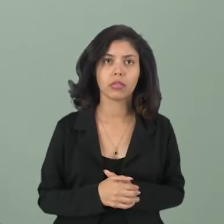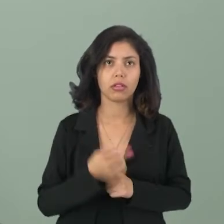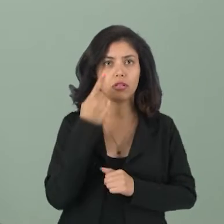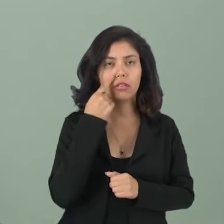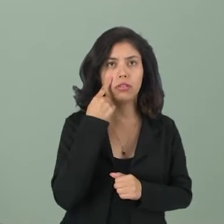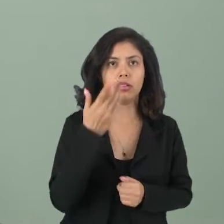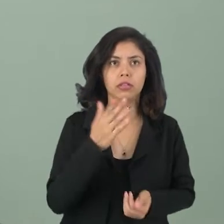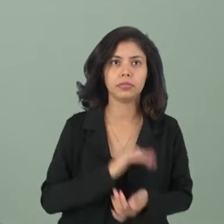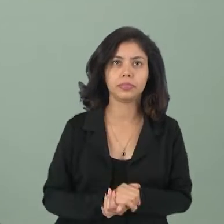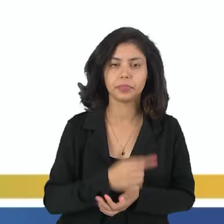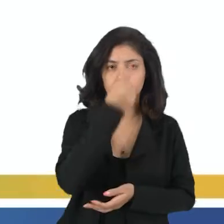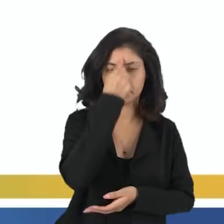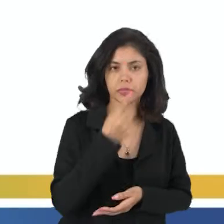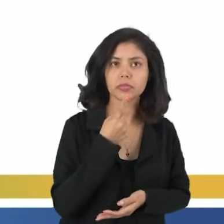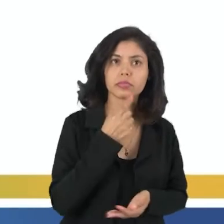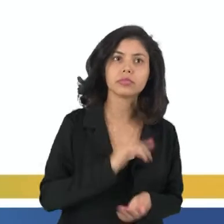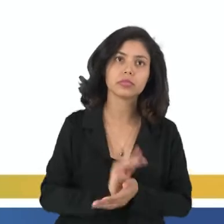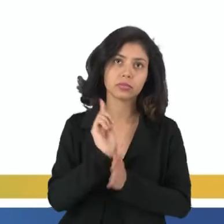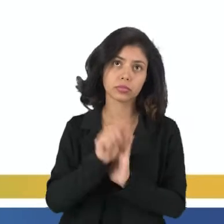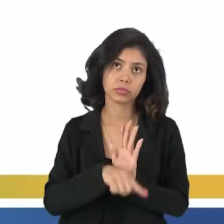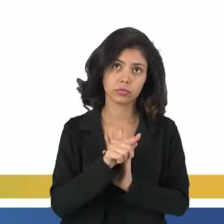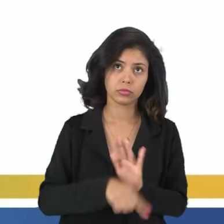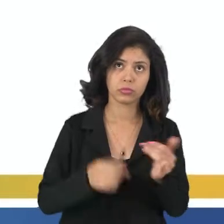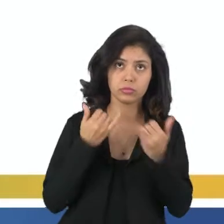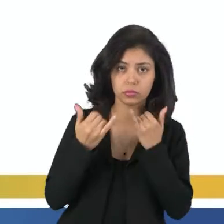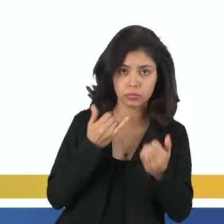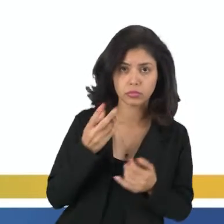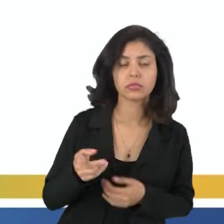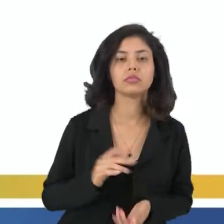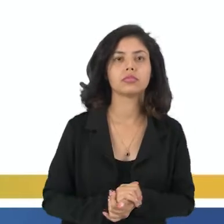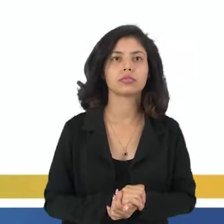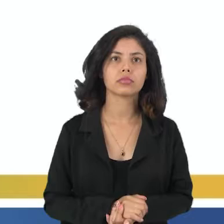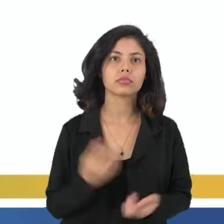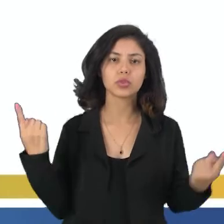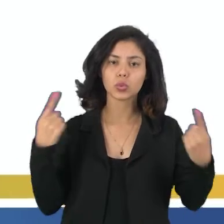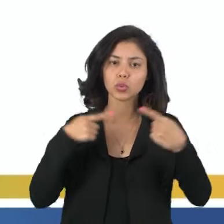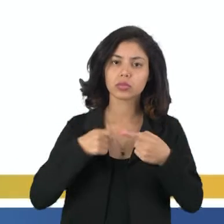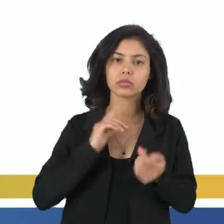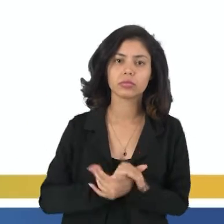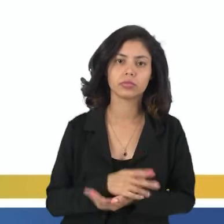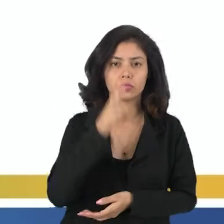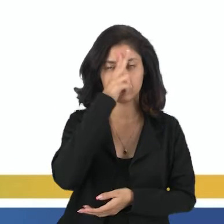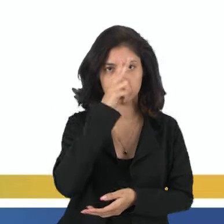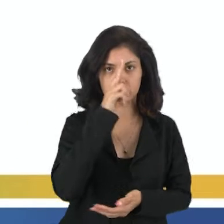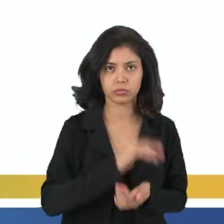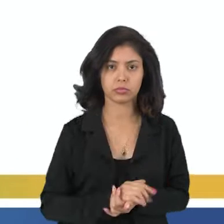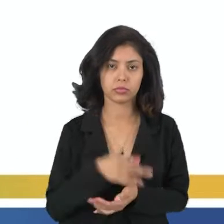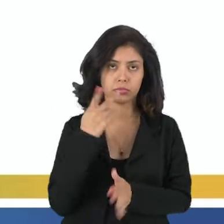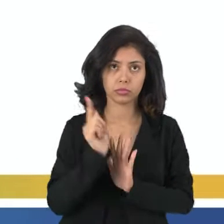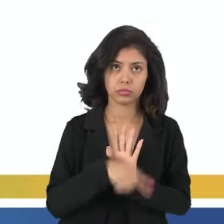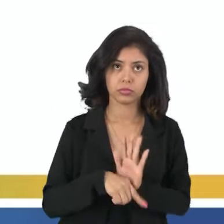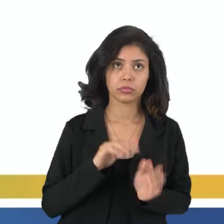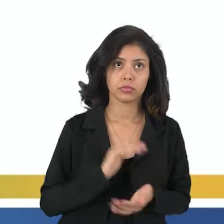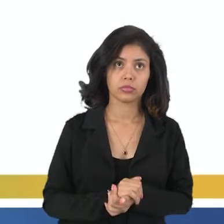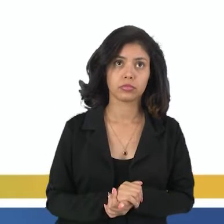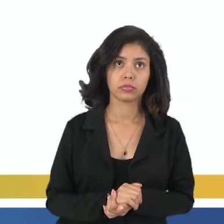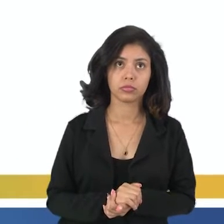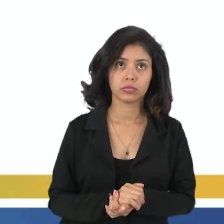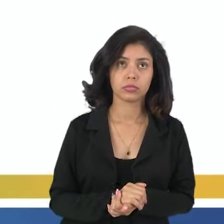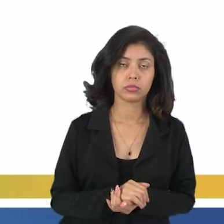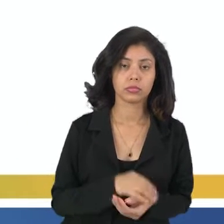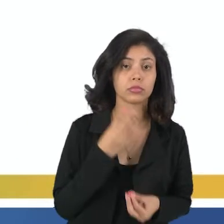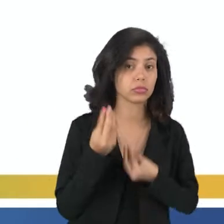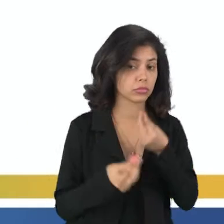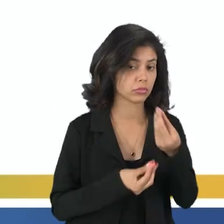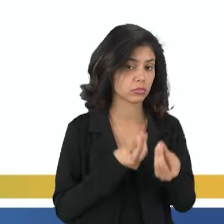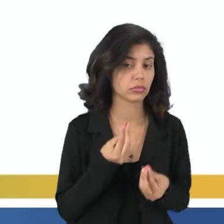olha lá o bicho sair vendendo a imagem né os gêneros discursivos né lembrando aí como a gente fala de gênero porque gêmeos são